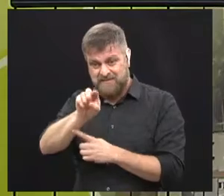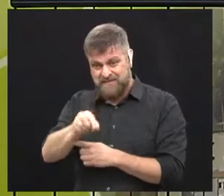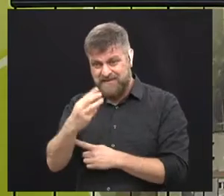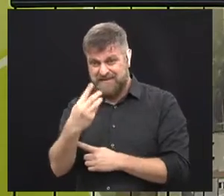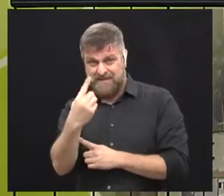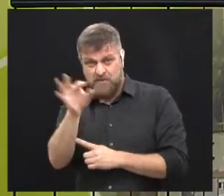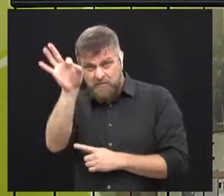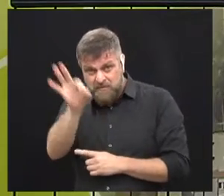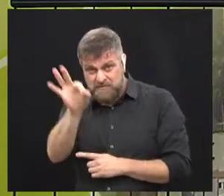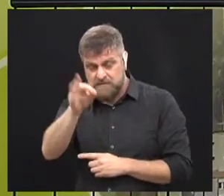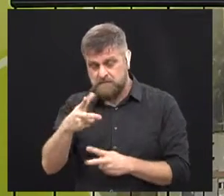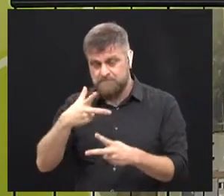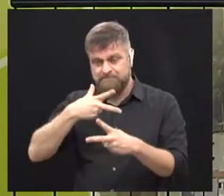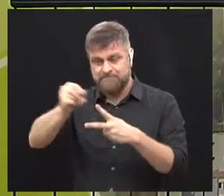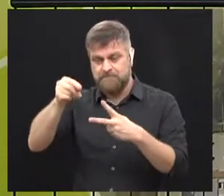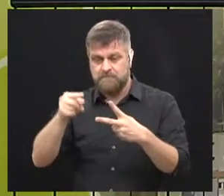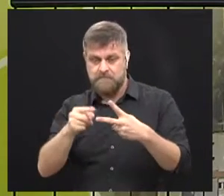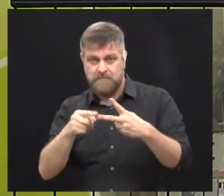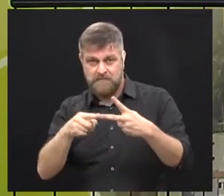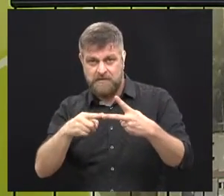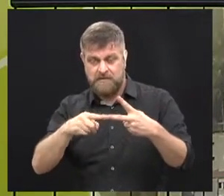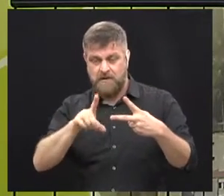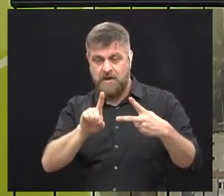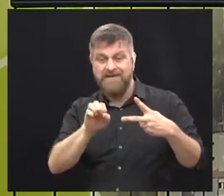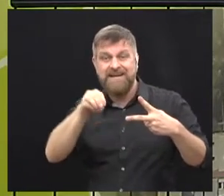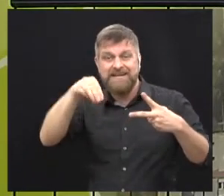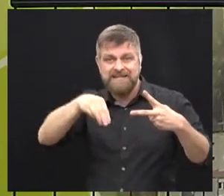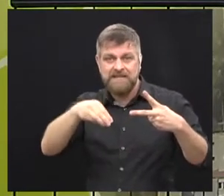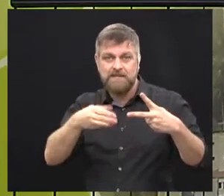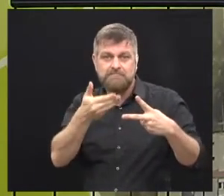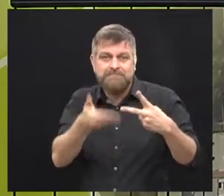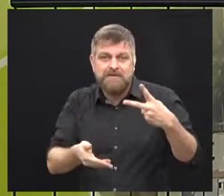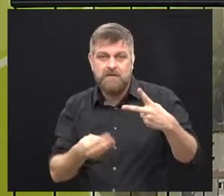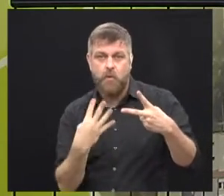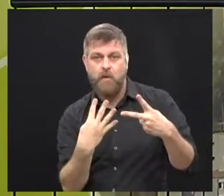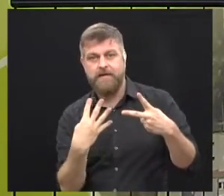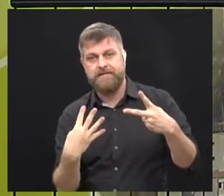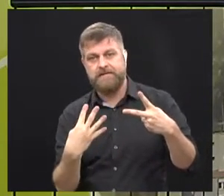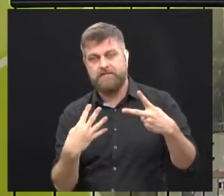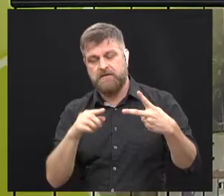55,31% dos votos. Ele venceu o Márcio Miranda, do DEM, que tem apenas